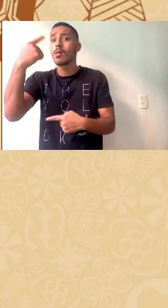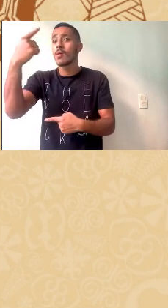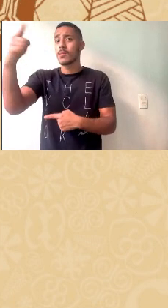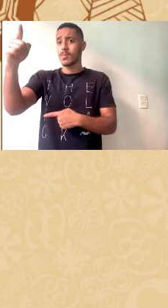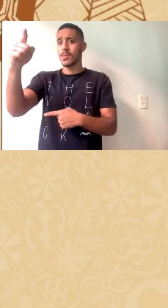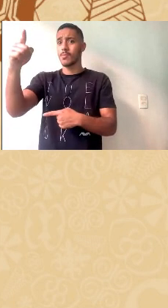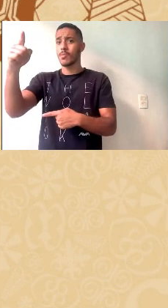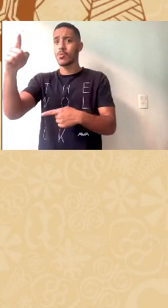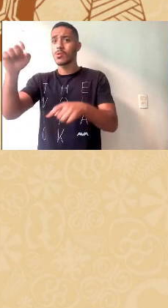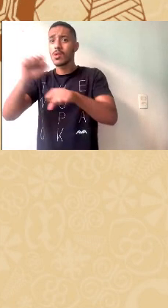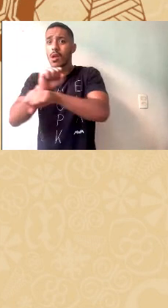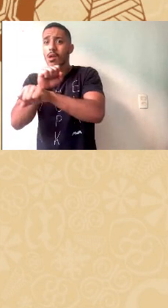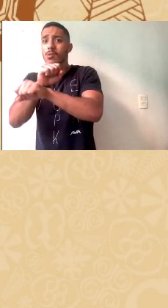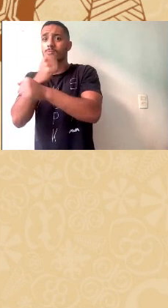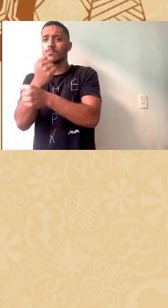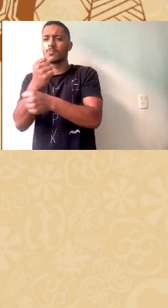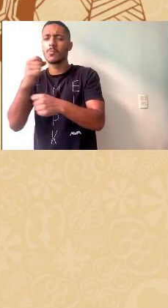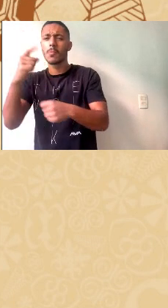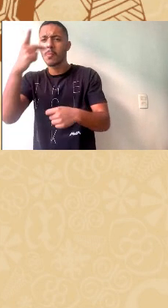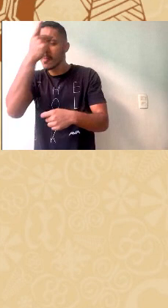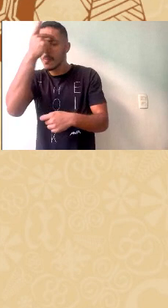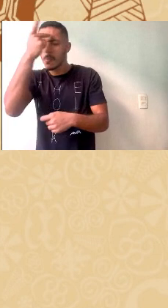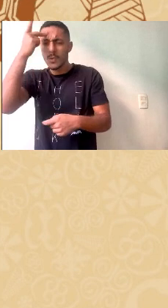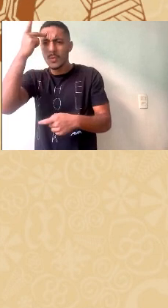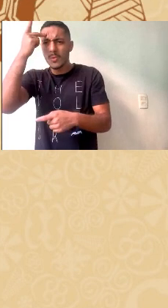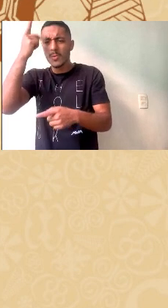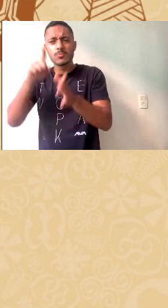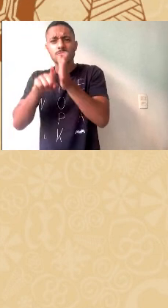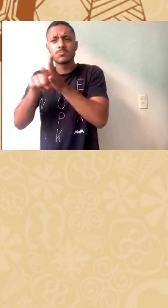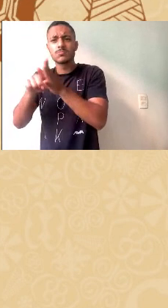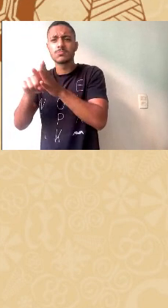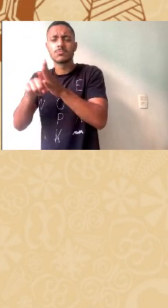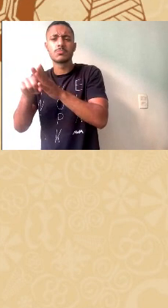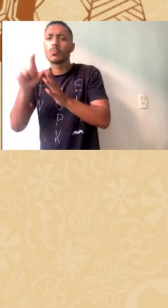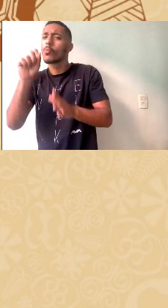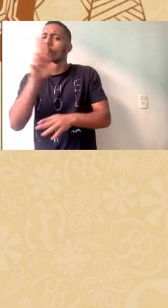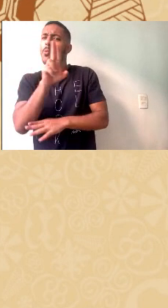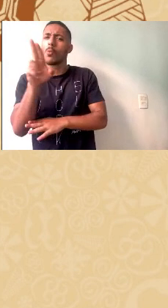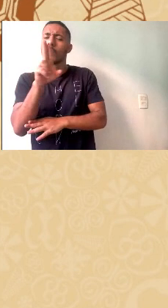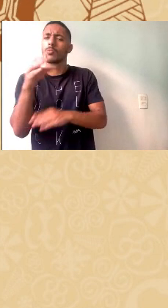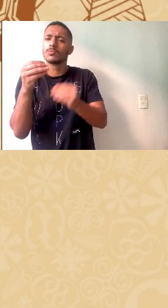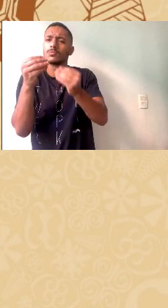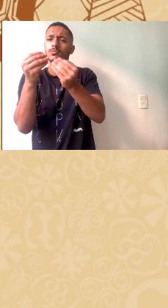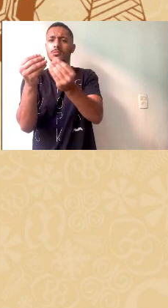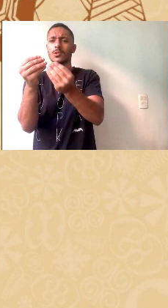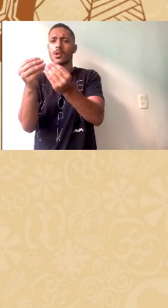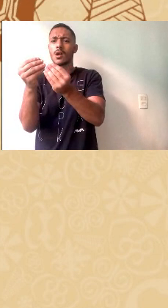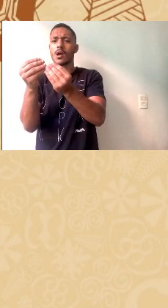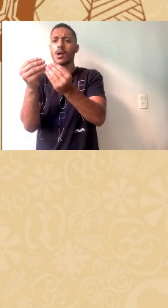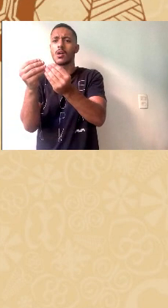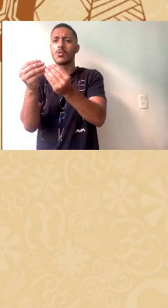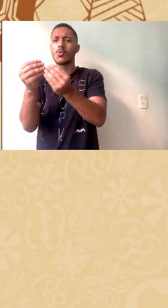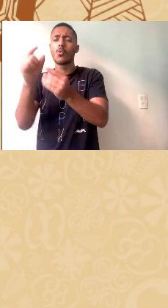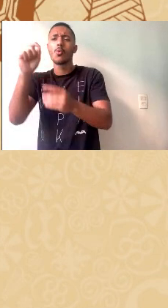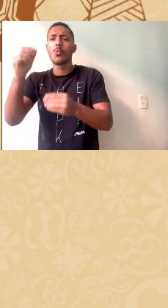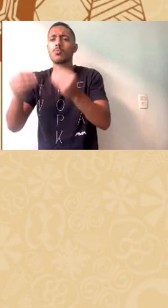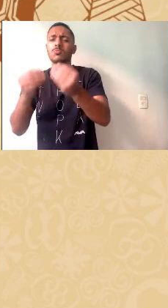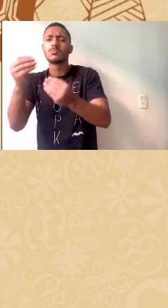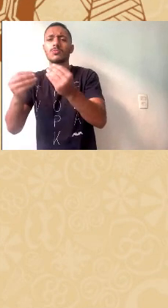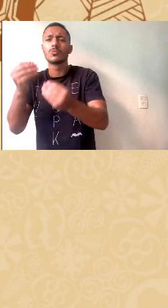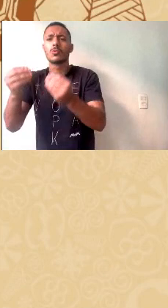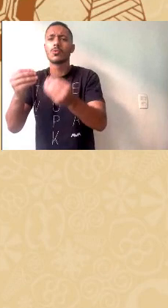vão questionar, né, se vai chamar de abolição, quais os nomes que vão ser dados, né, a forma de contar essa história está sempre, né,